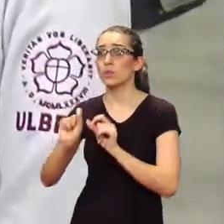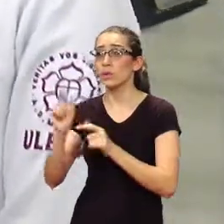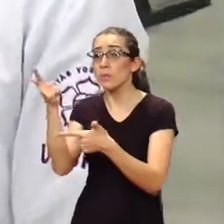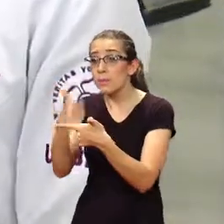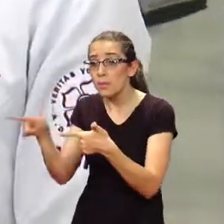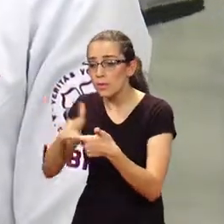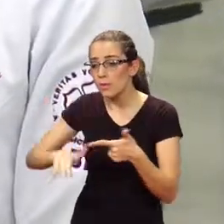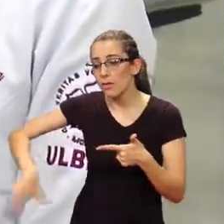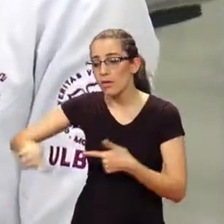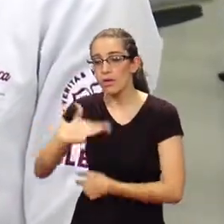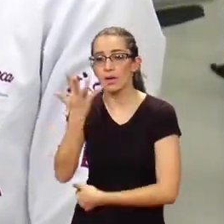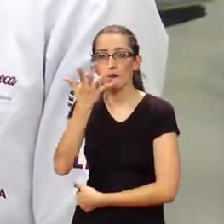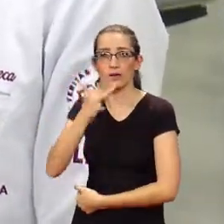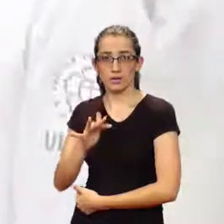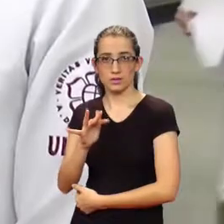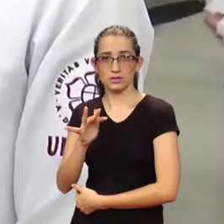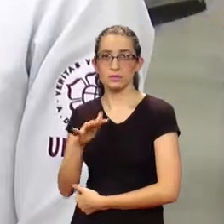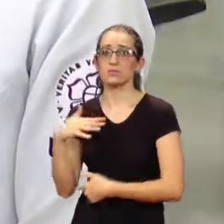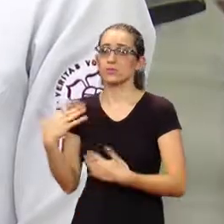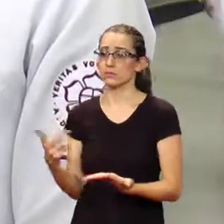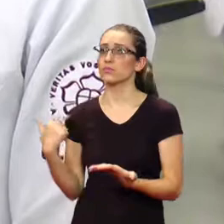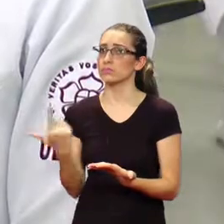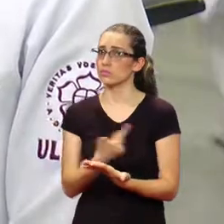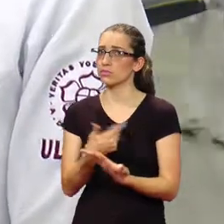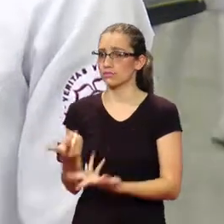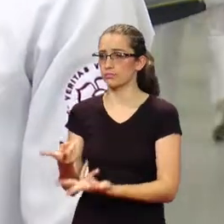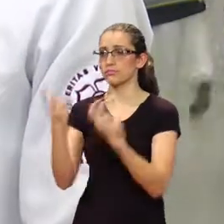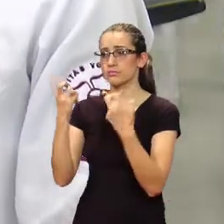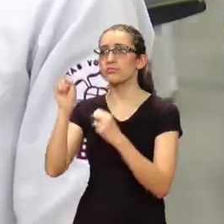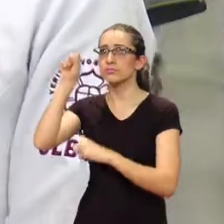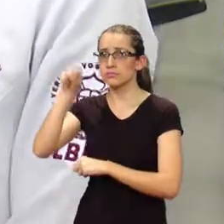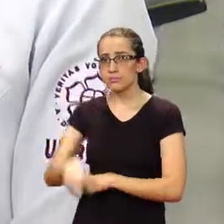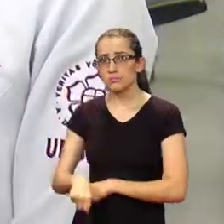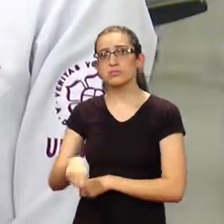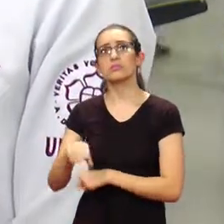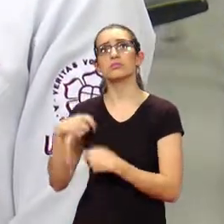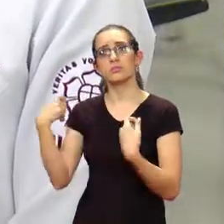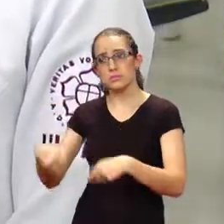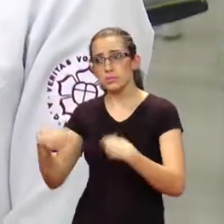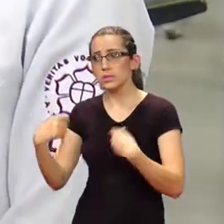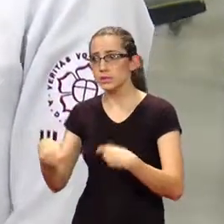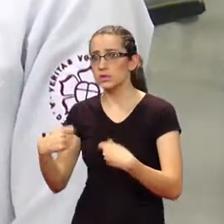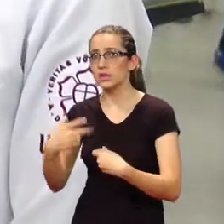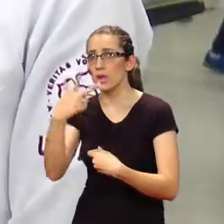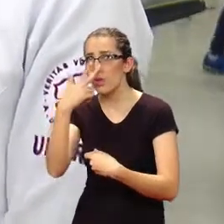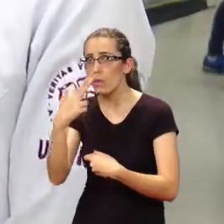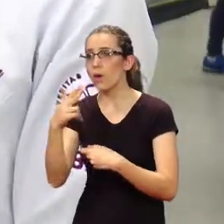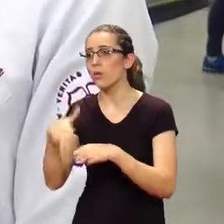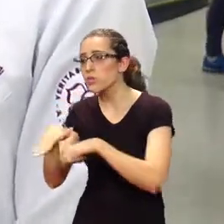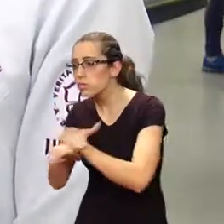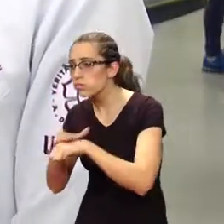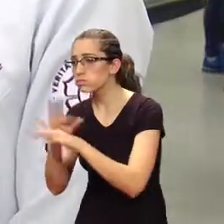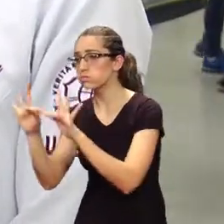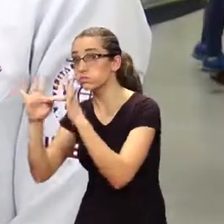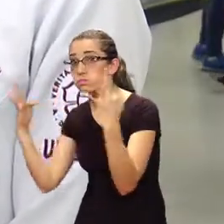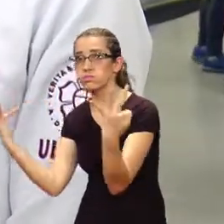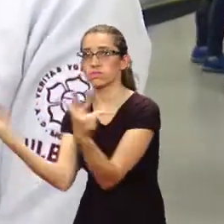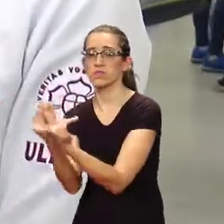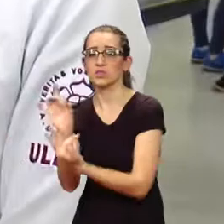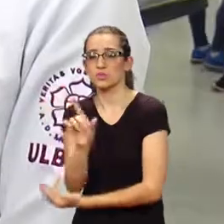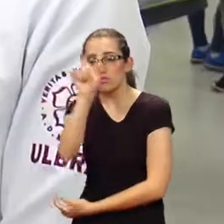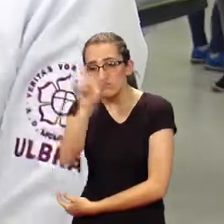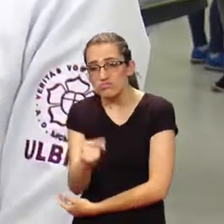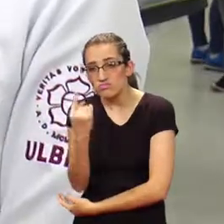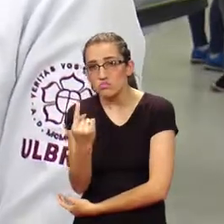dos problemas infantis, né? Então, a gente vê que é necessário que a gente abranja muito mais do que só